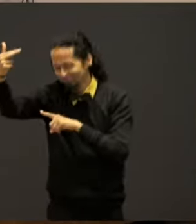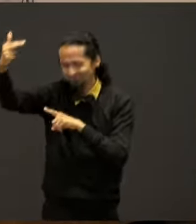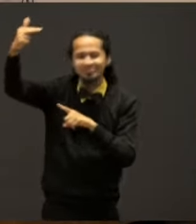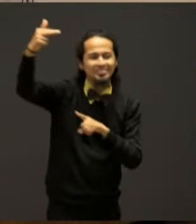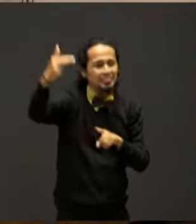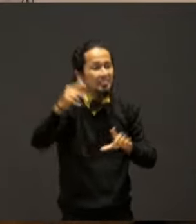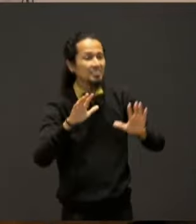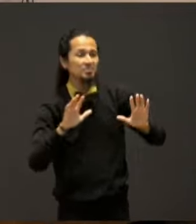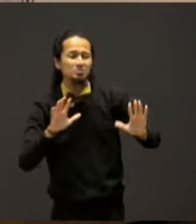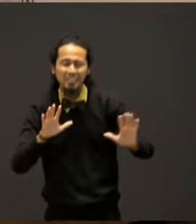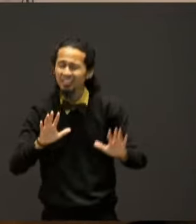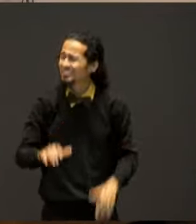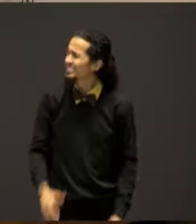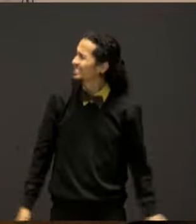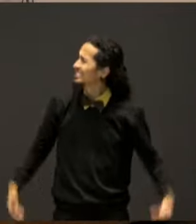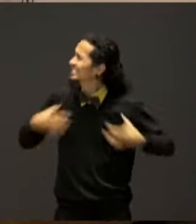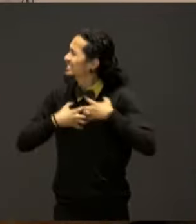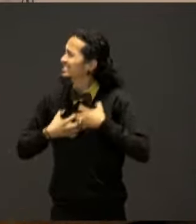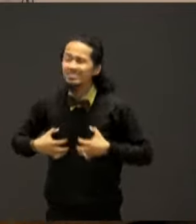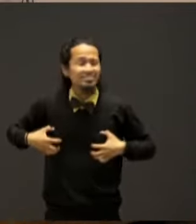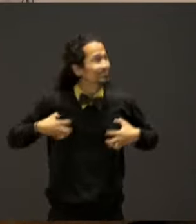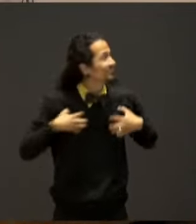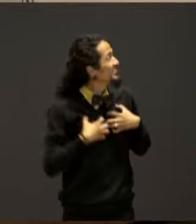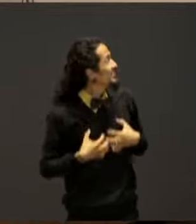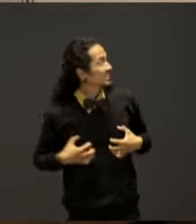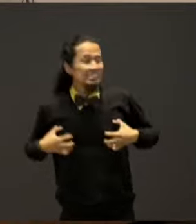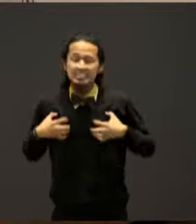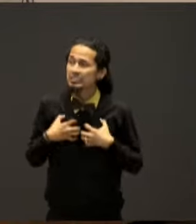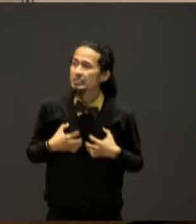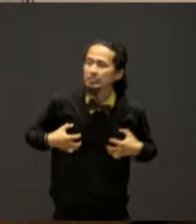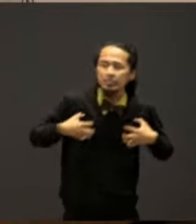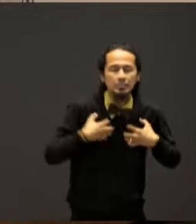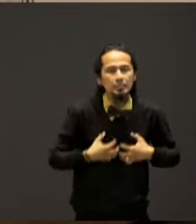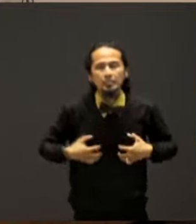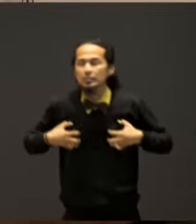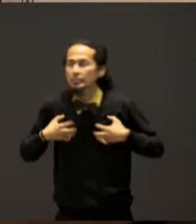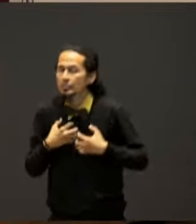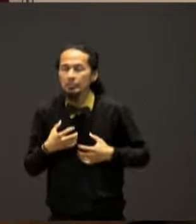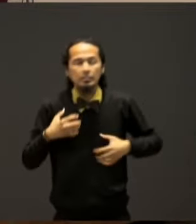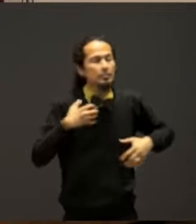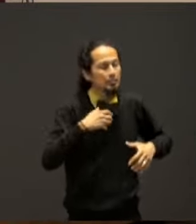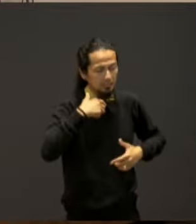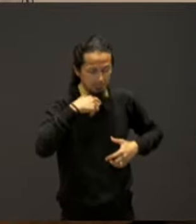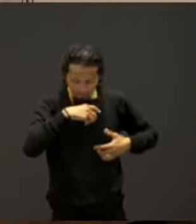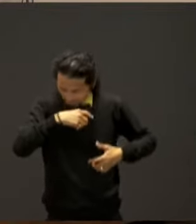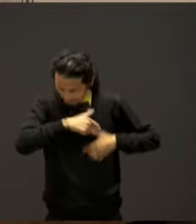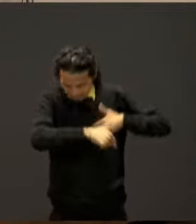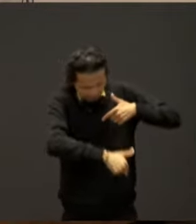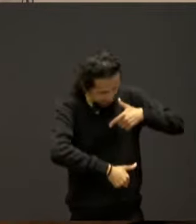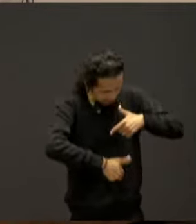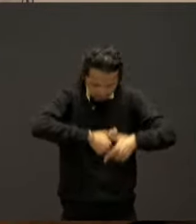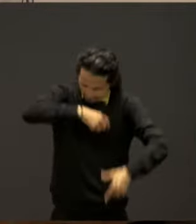Ai, mas que agonia, o canto do